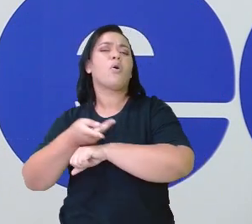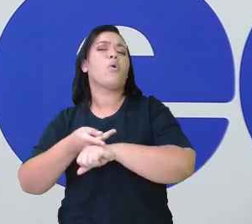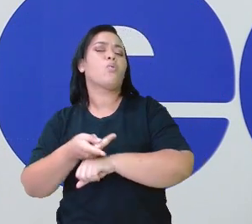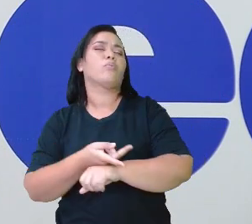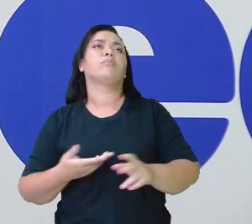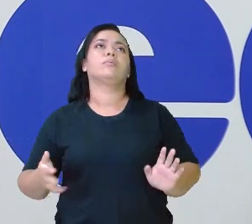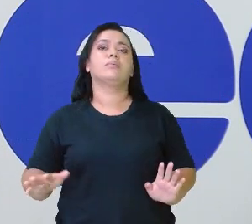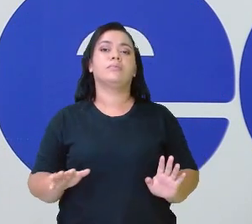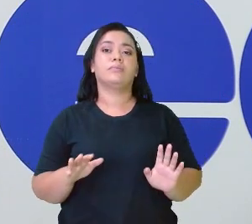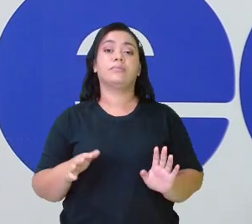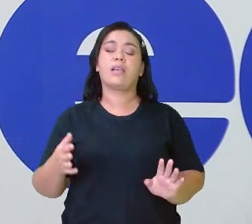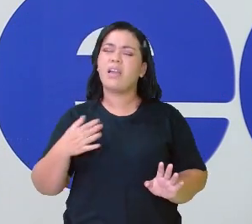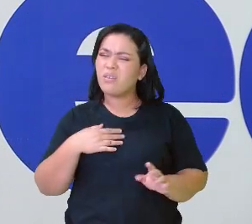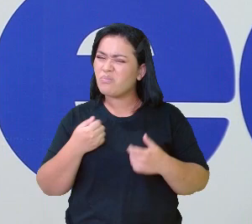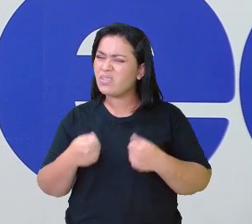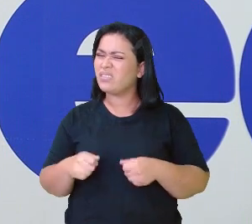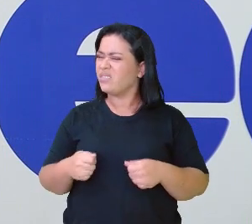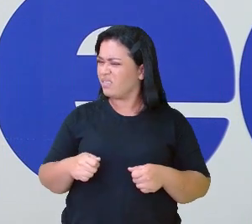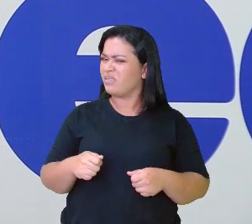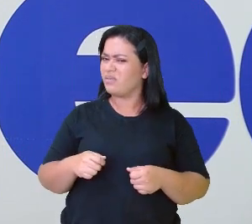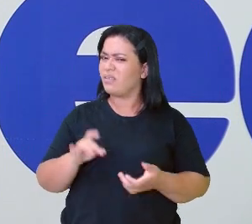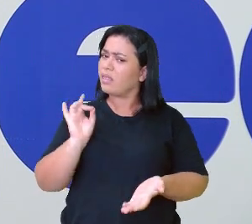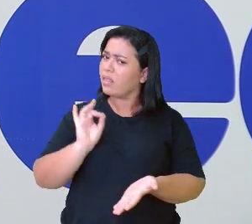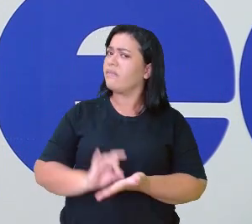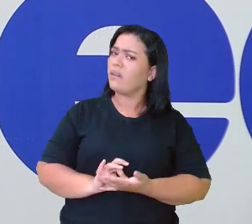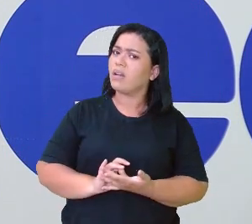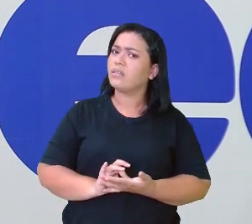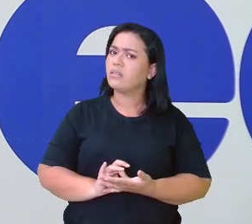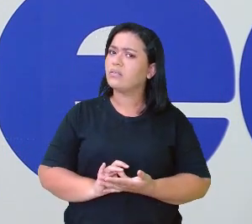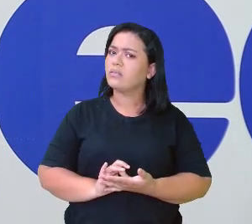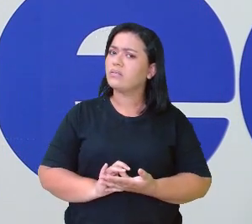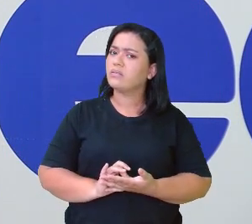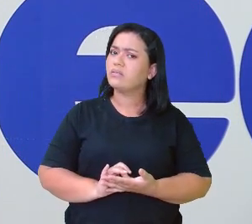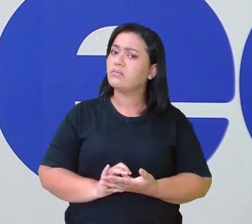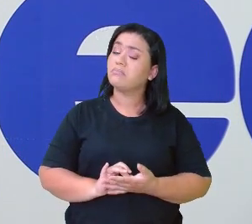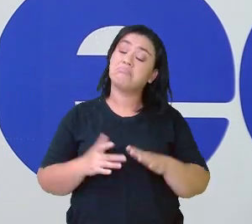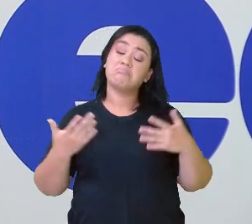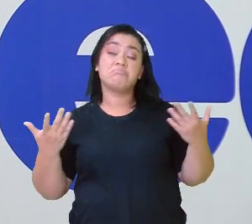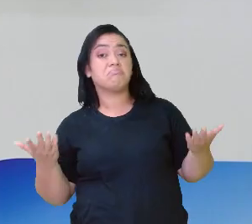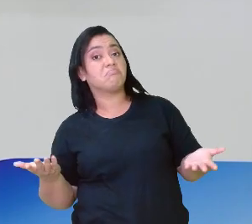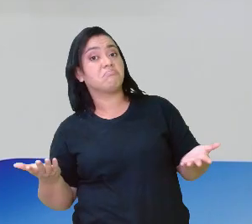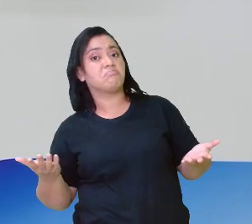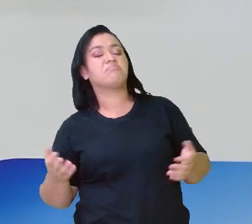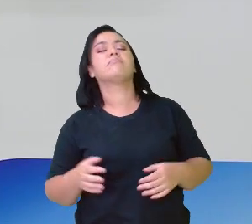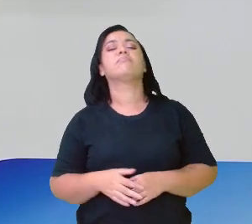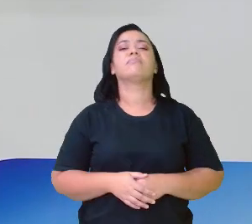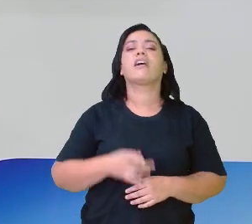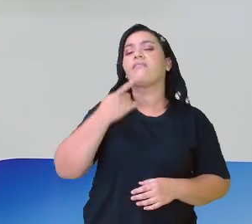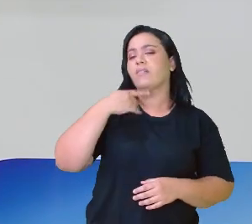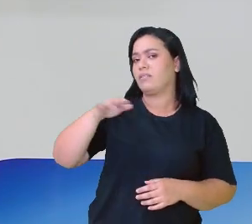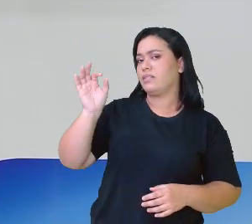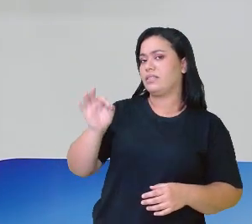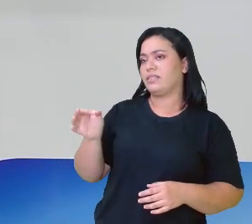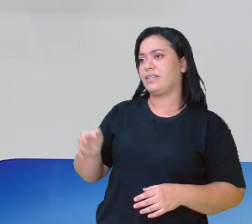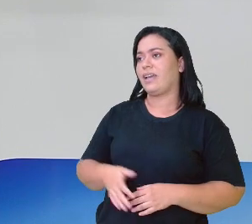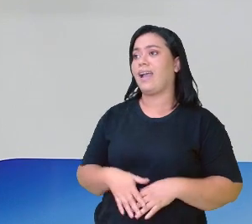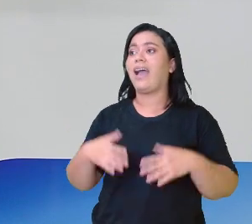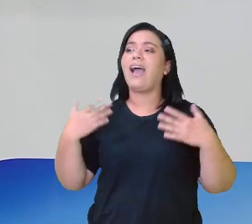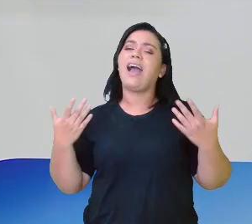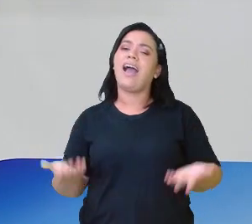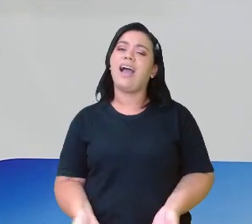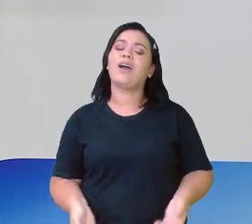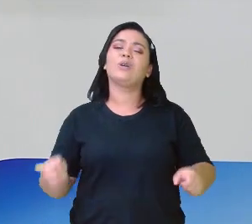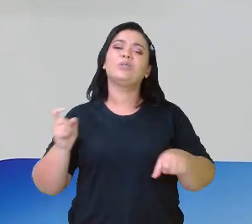procurar, eu preciso, eu estou precisando daquilo. Exato. Bom, nosso tempo já